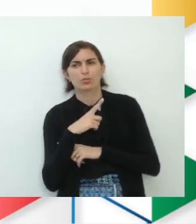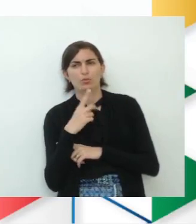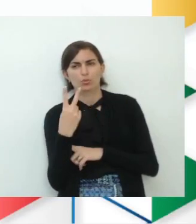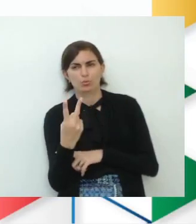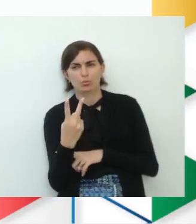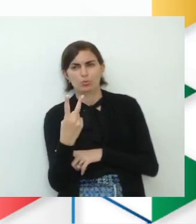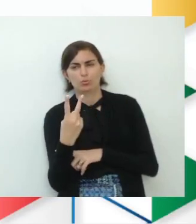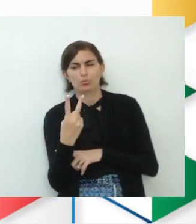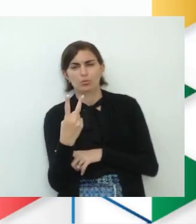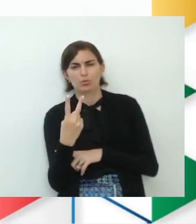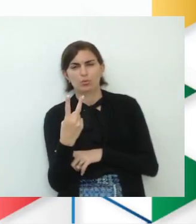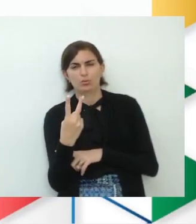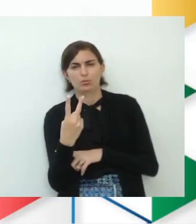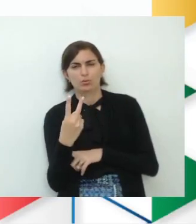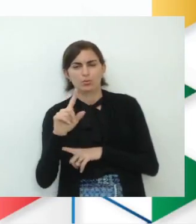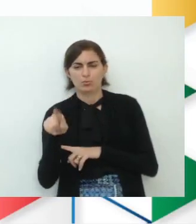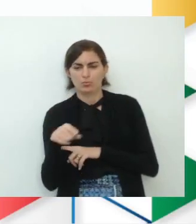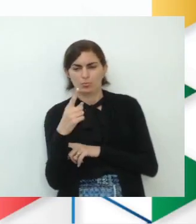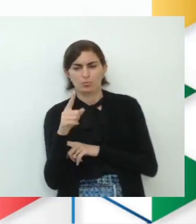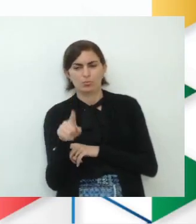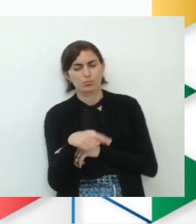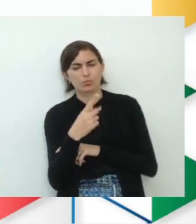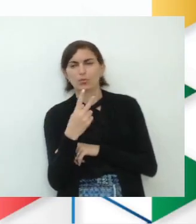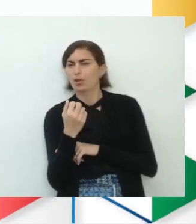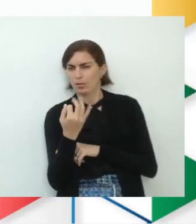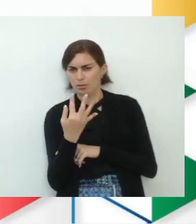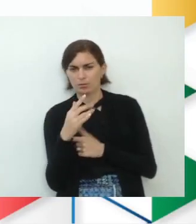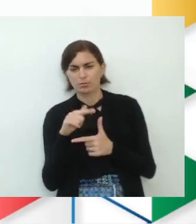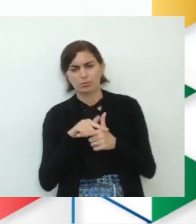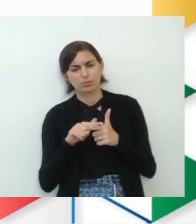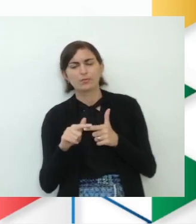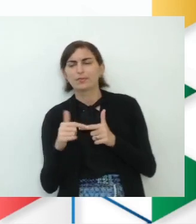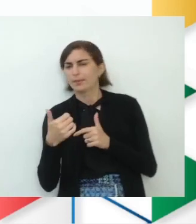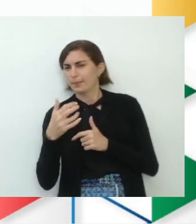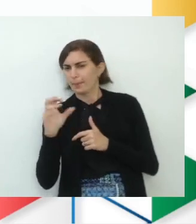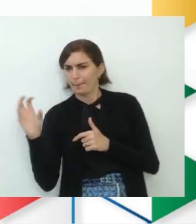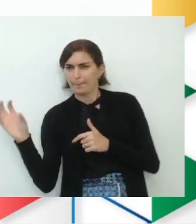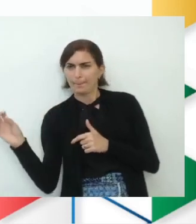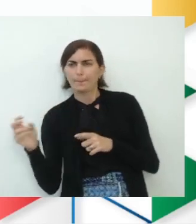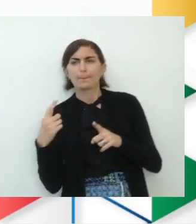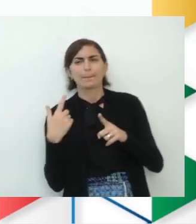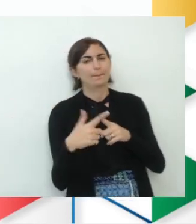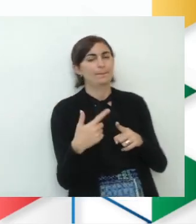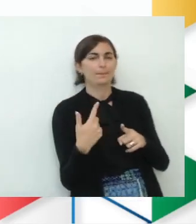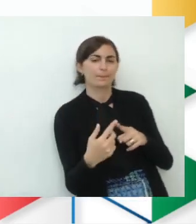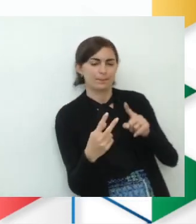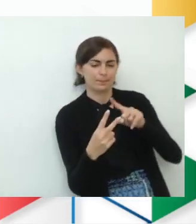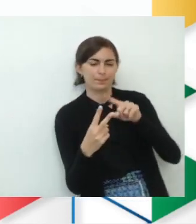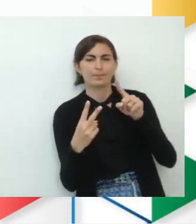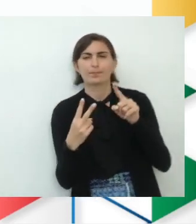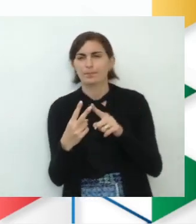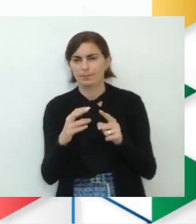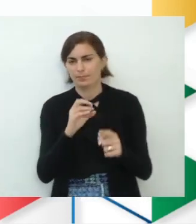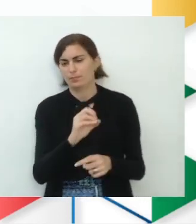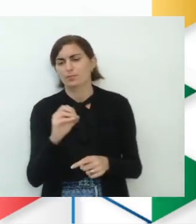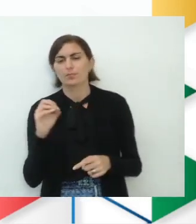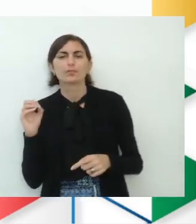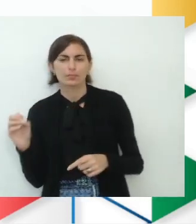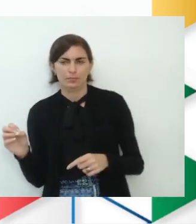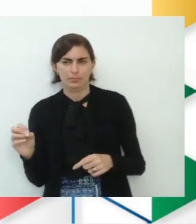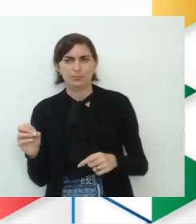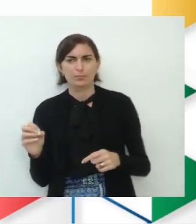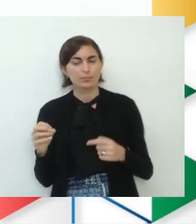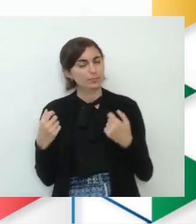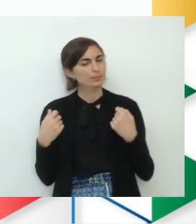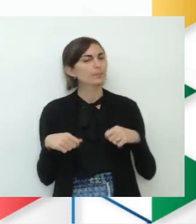duas casas decimais. Então é lógico que eu vou dividir por 100, porque são dois zerinhos ali que a